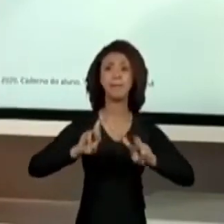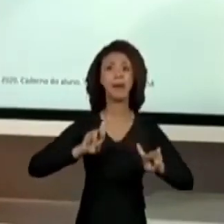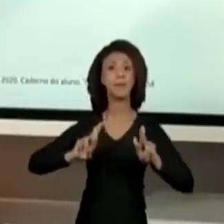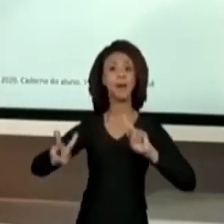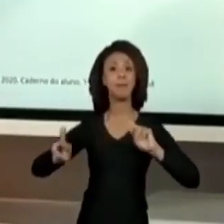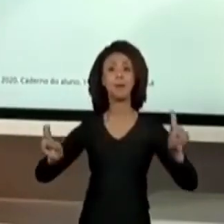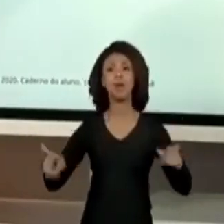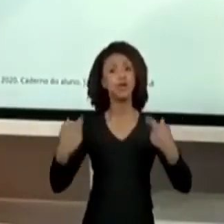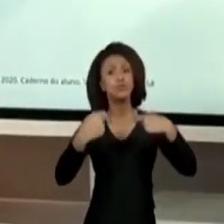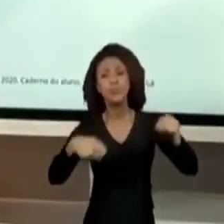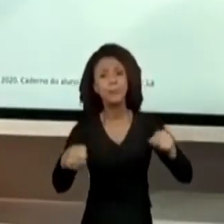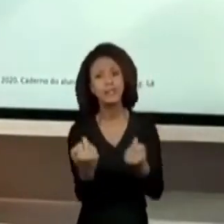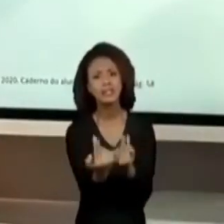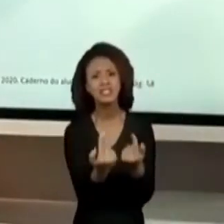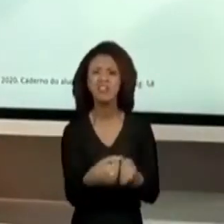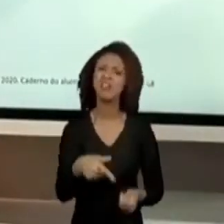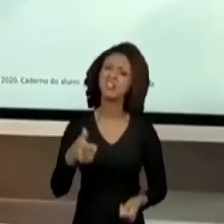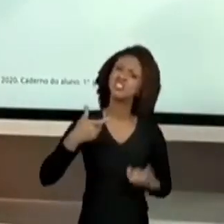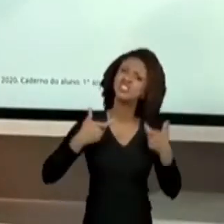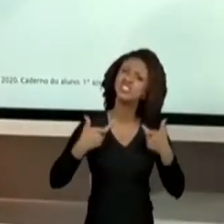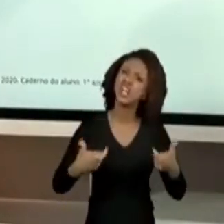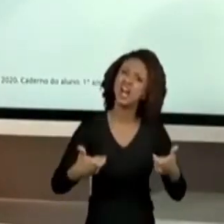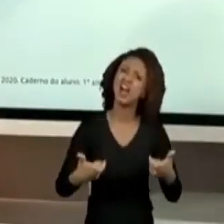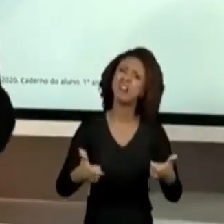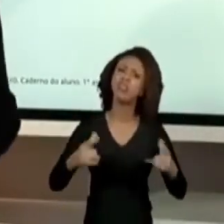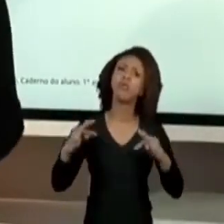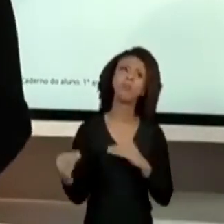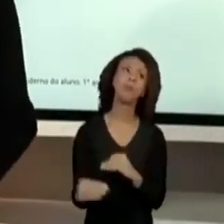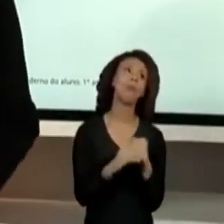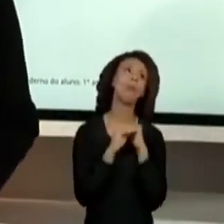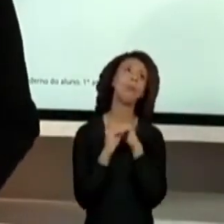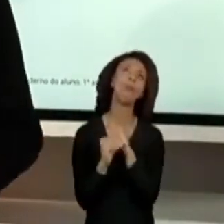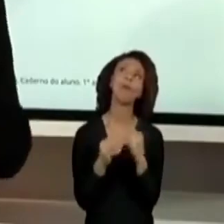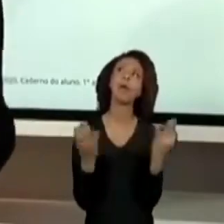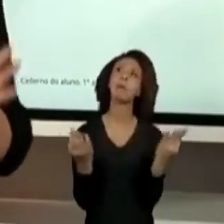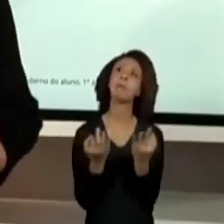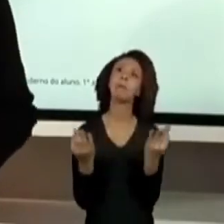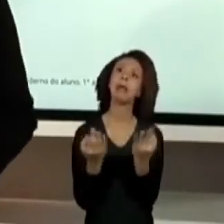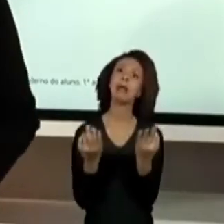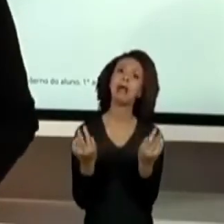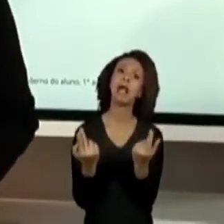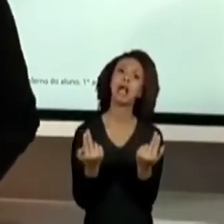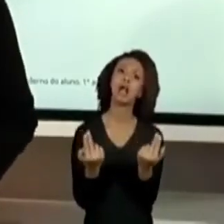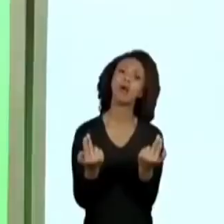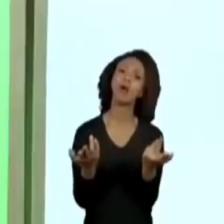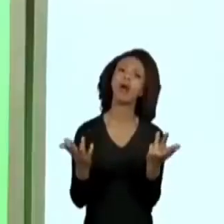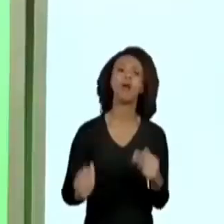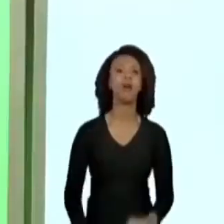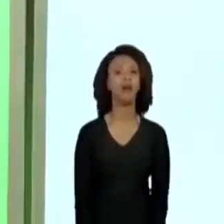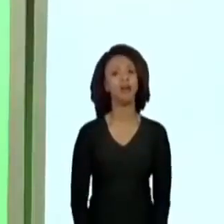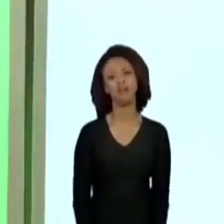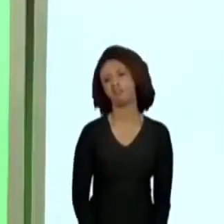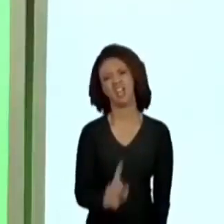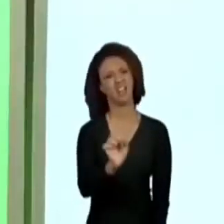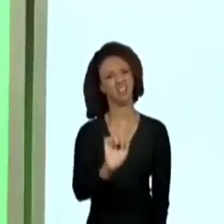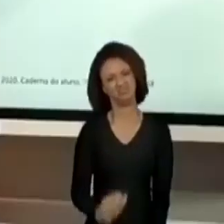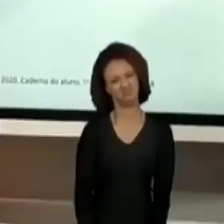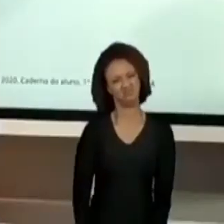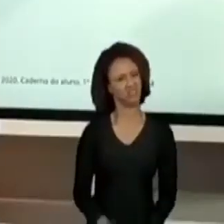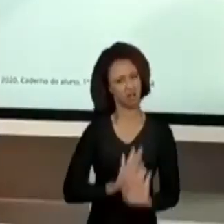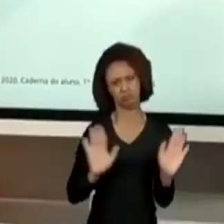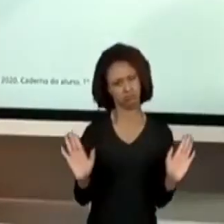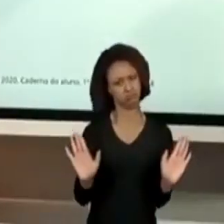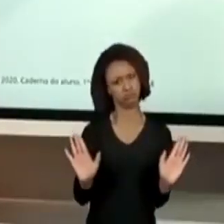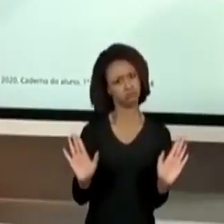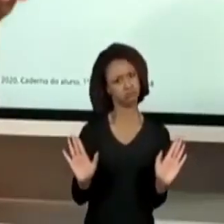ser. Já pensou, criançada, que chato que seria todo mundo ser perfeito, igualzinho? Ódio. Não, gente, parou.